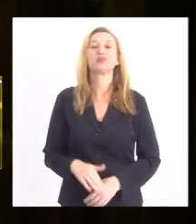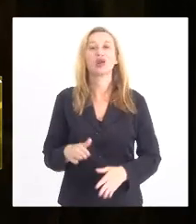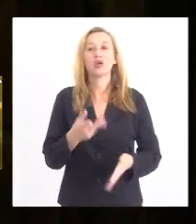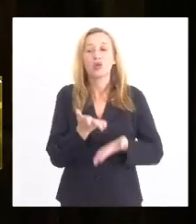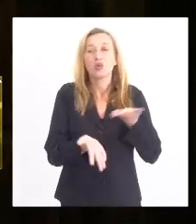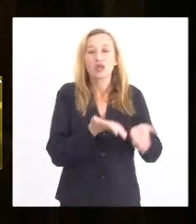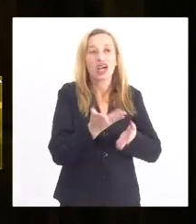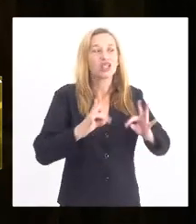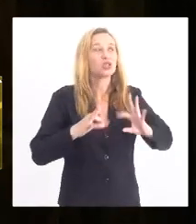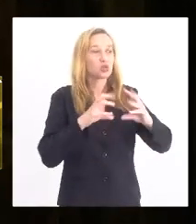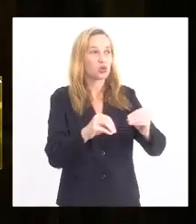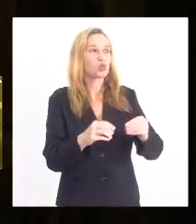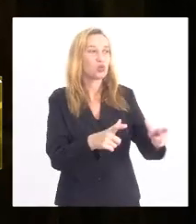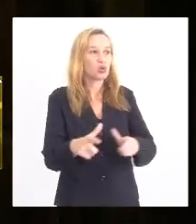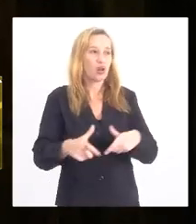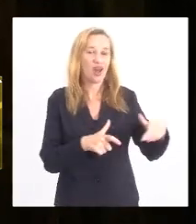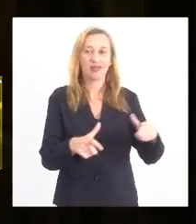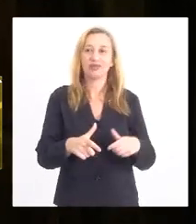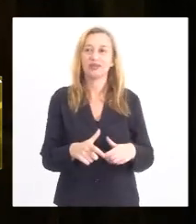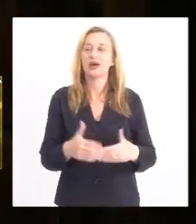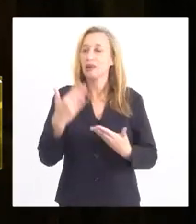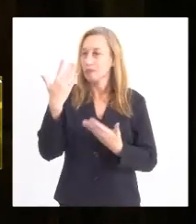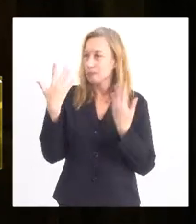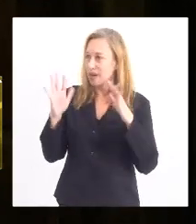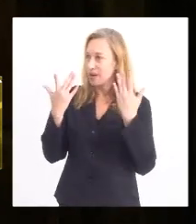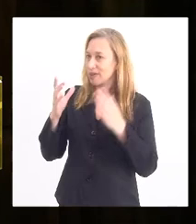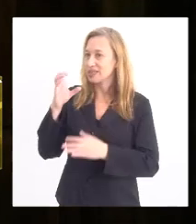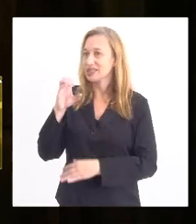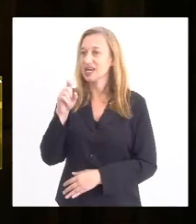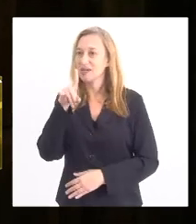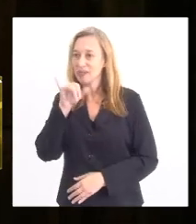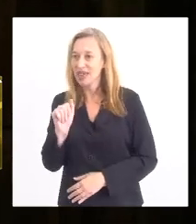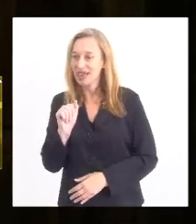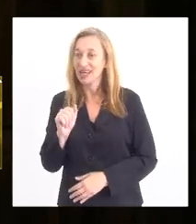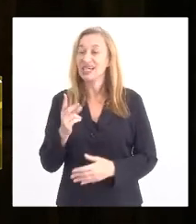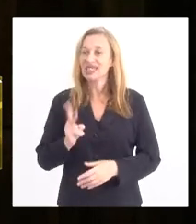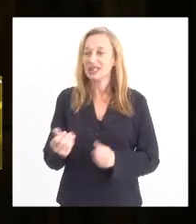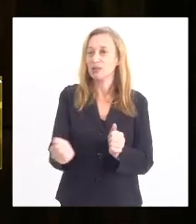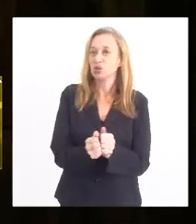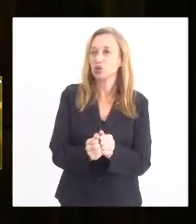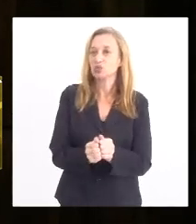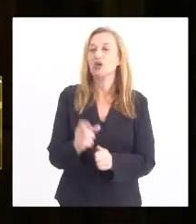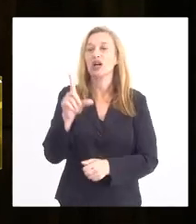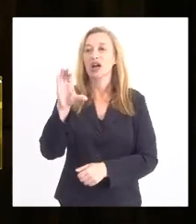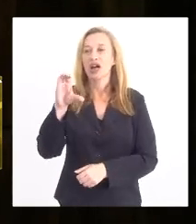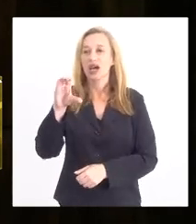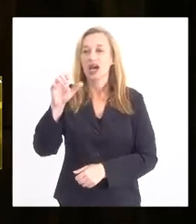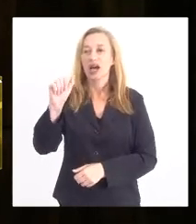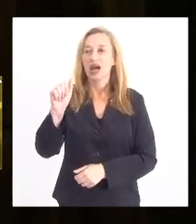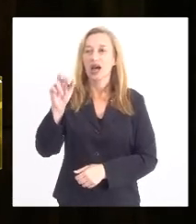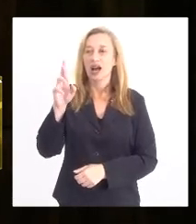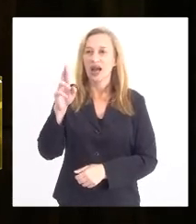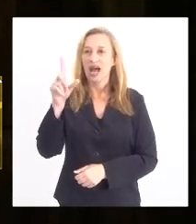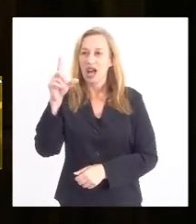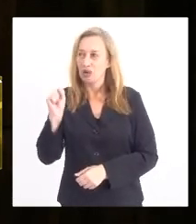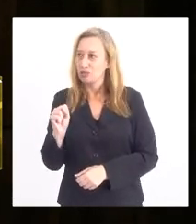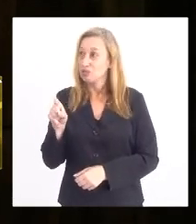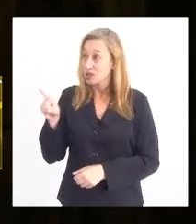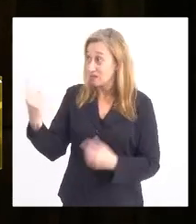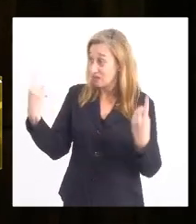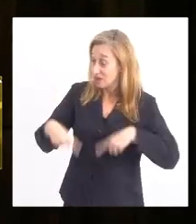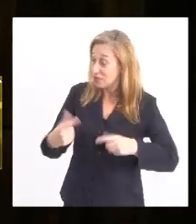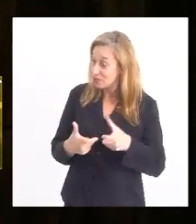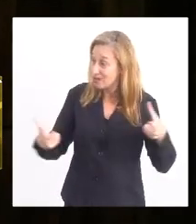E é isso que tá feito parabéns pelo trabalho Camila e a gente sempre está junto Carlos Vitor você tem um grande